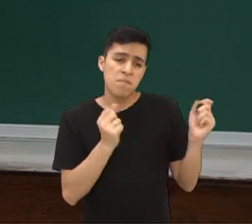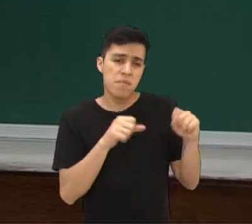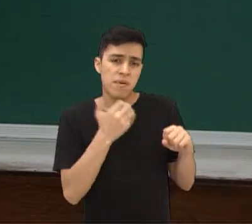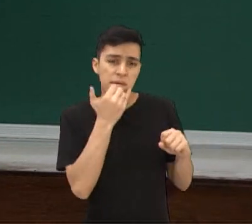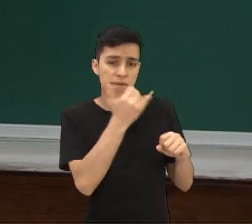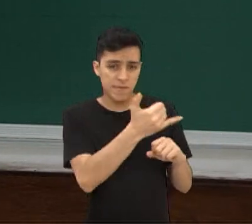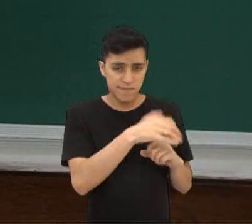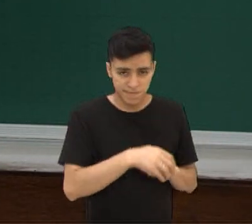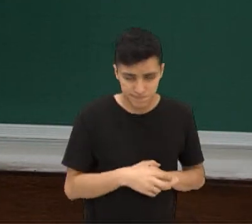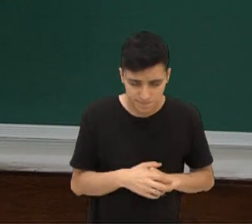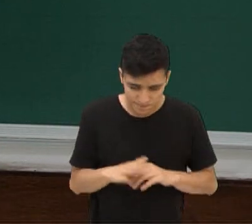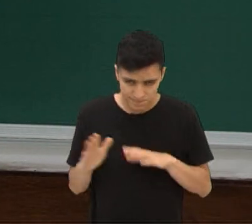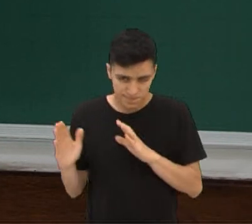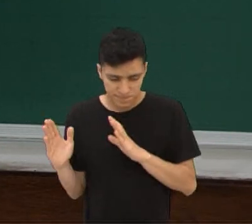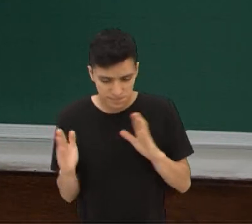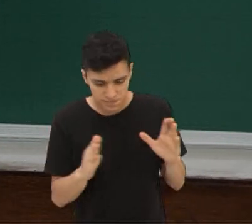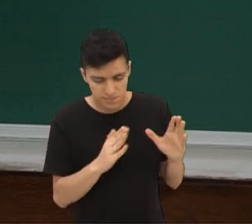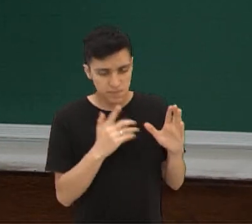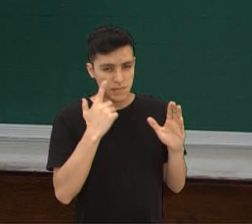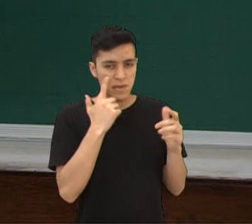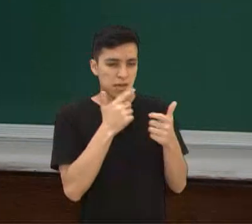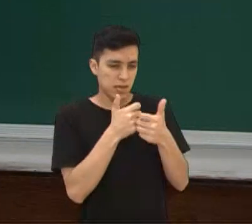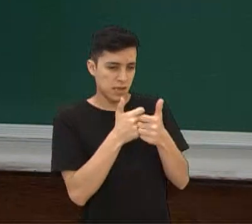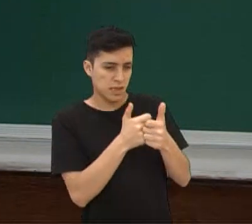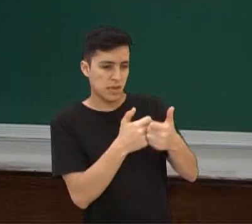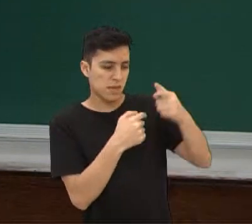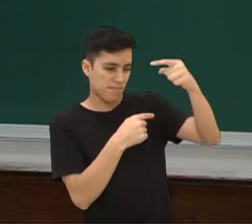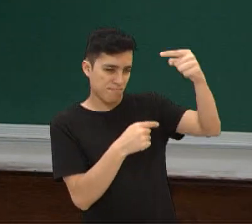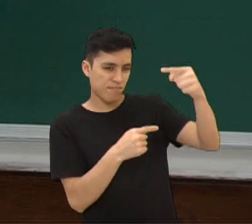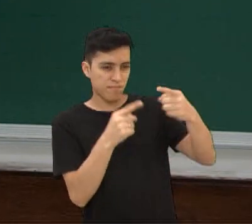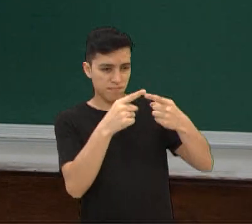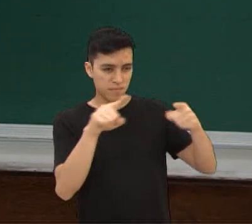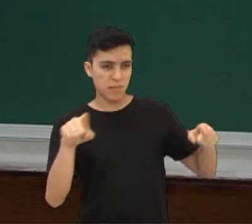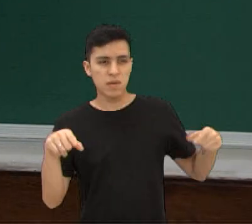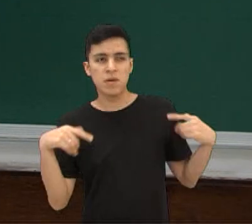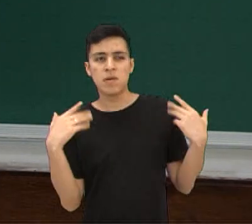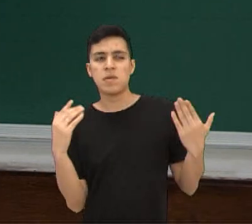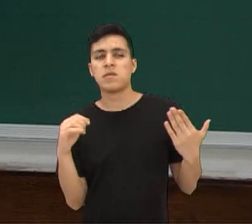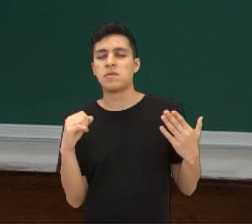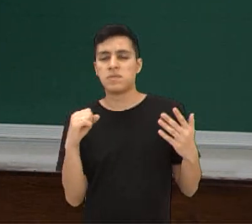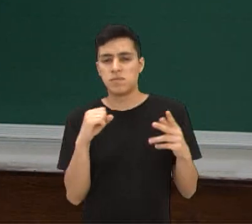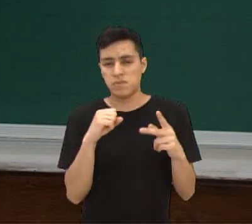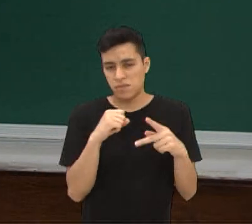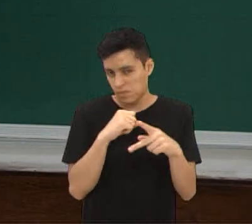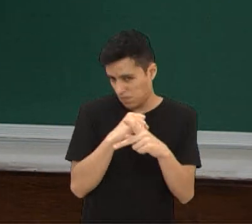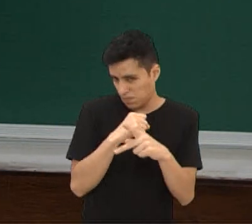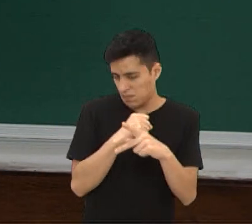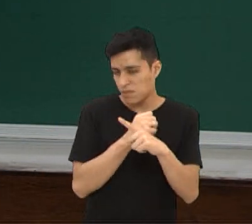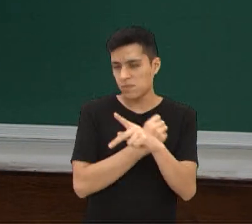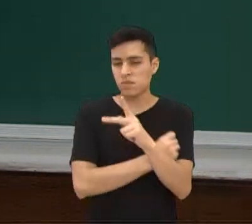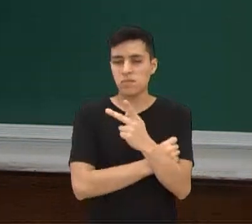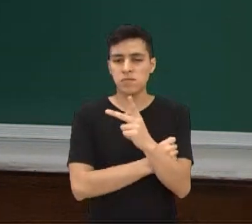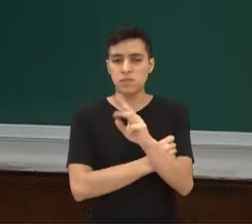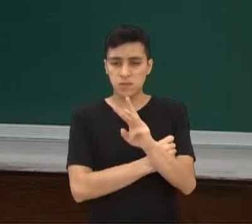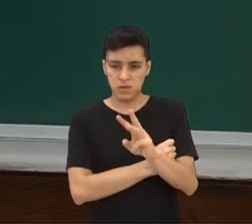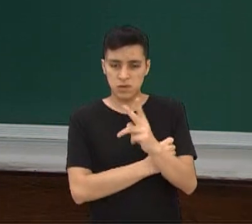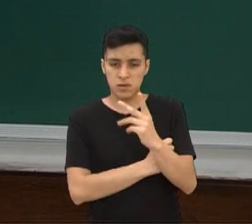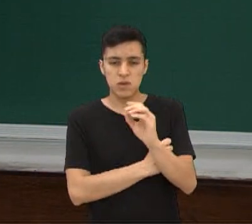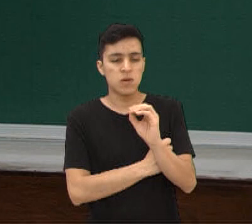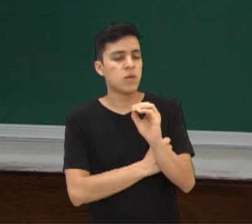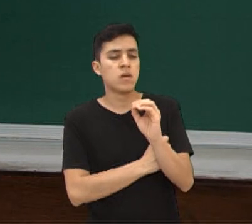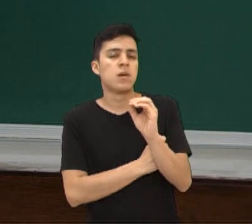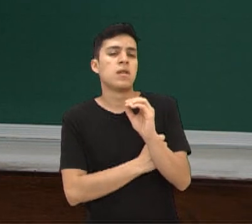nosso fragmento, in the lyric, the pronoun who is related to. O pronome who faz relação a